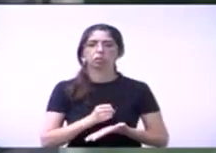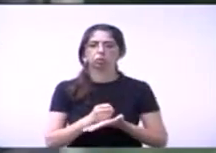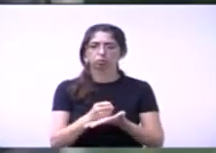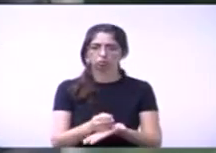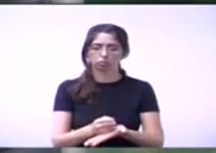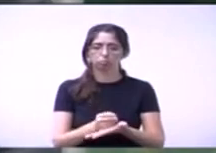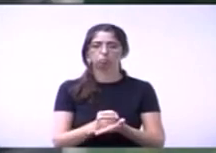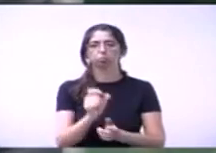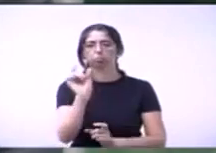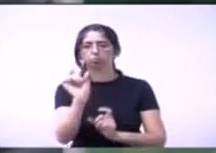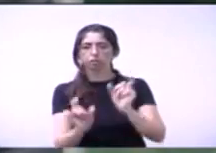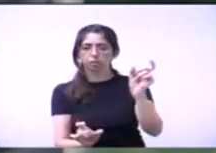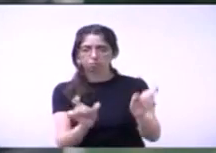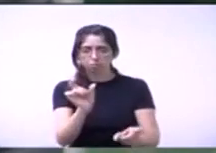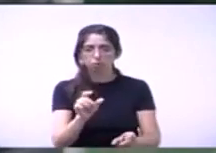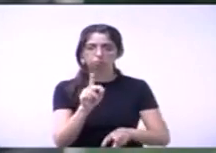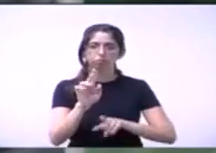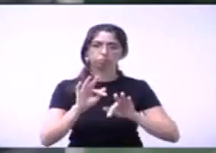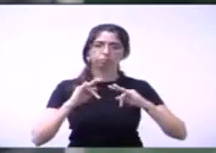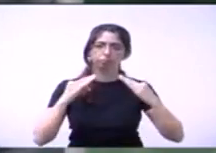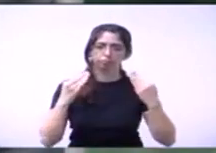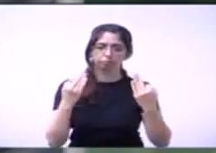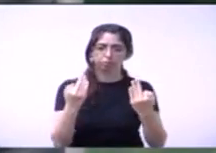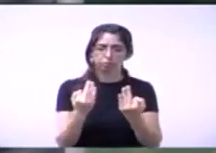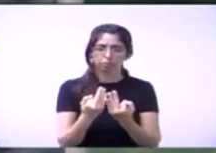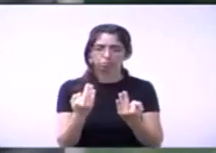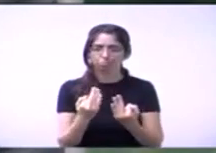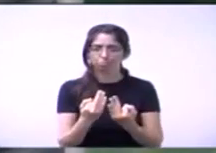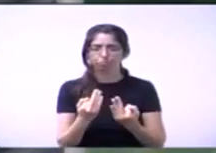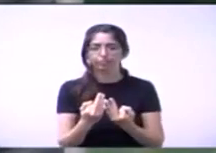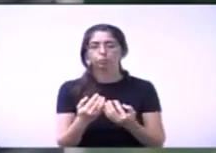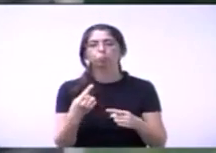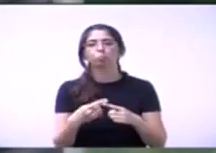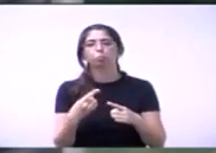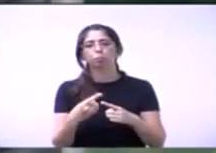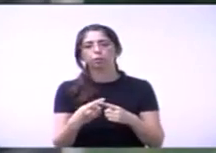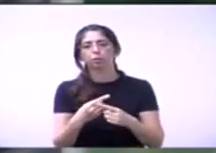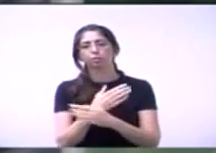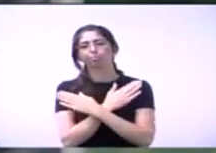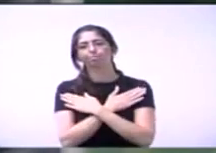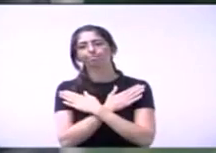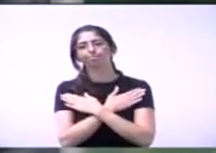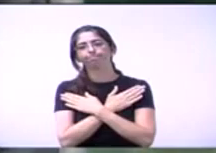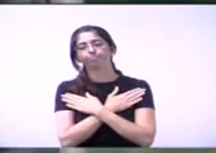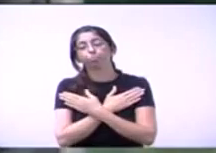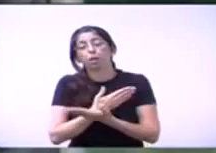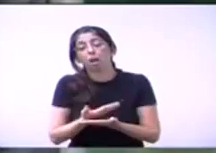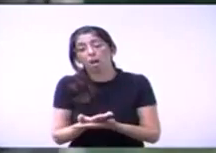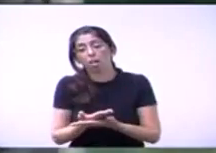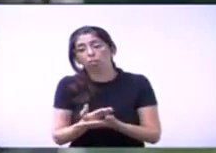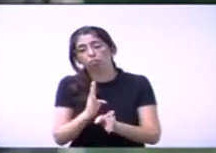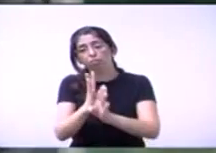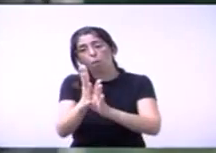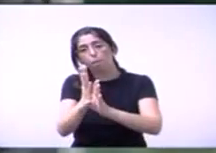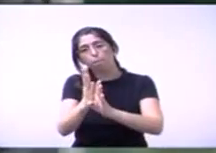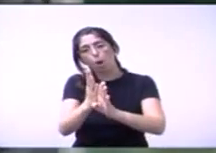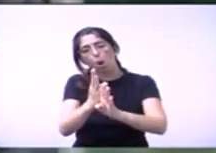pessoas a saírem da fila da Previdência